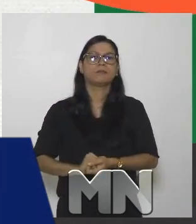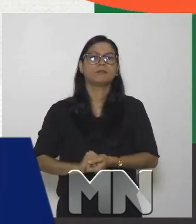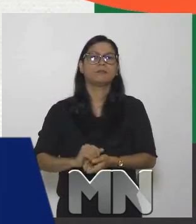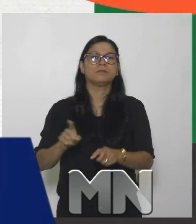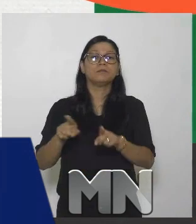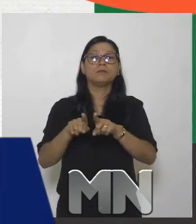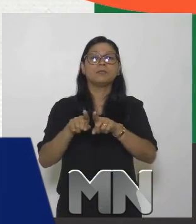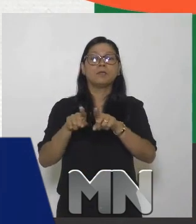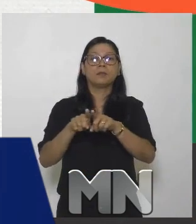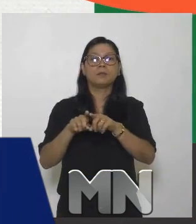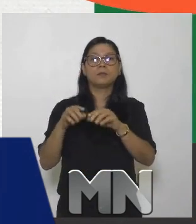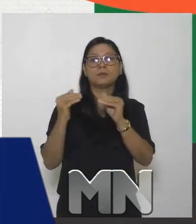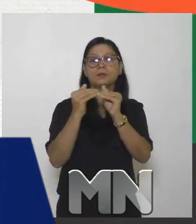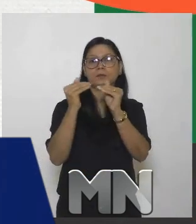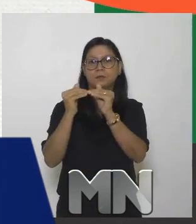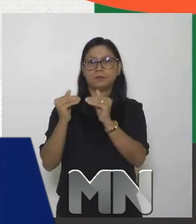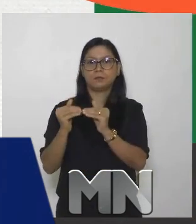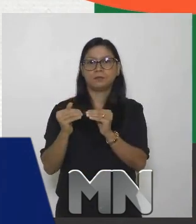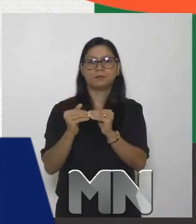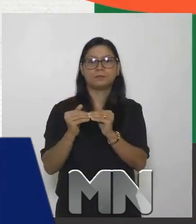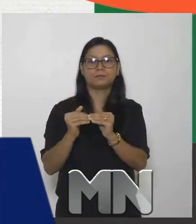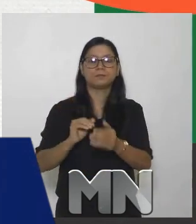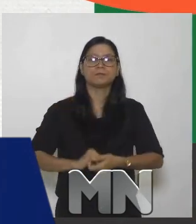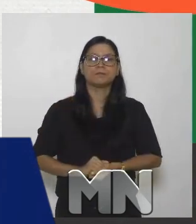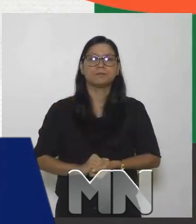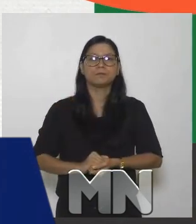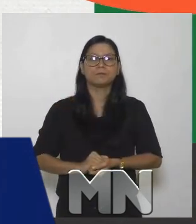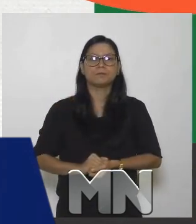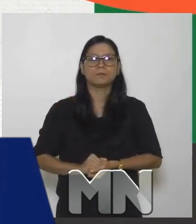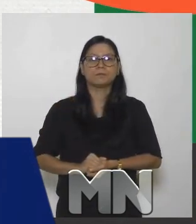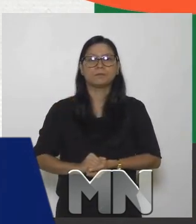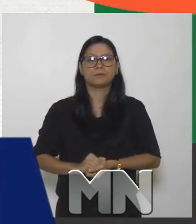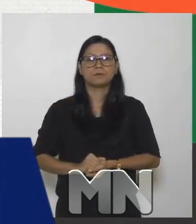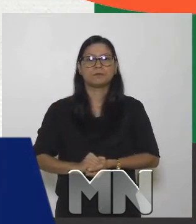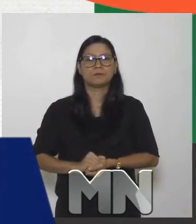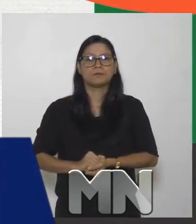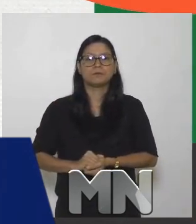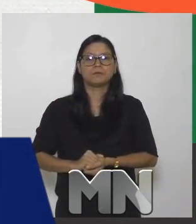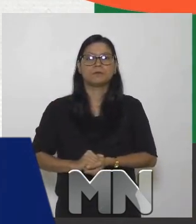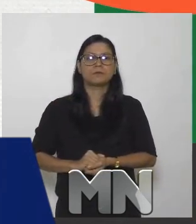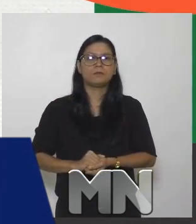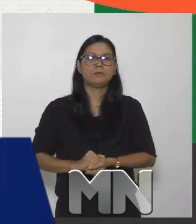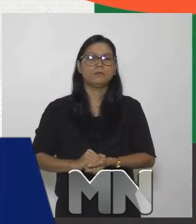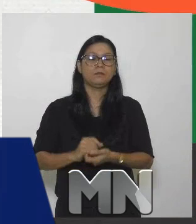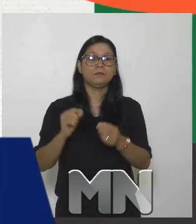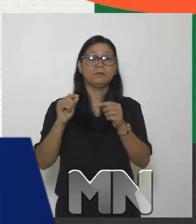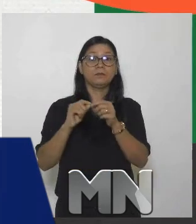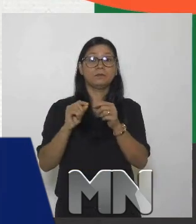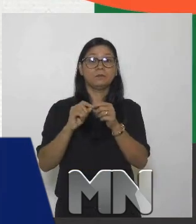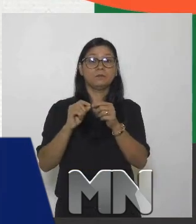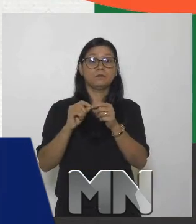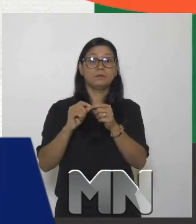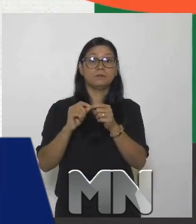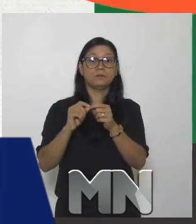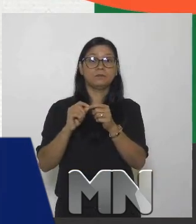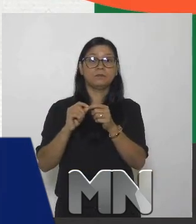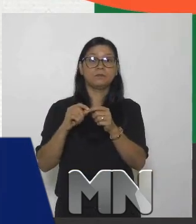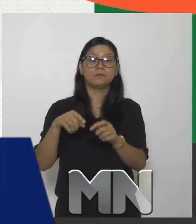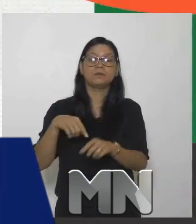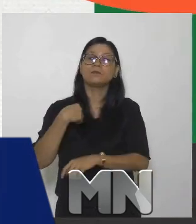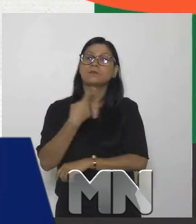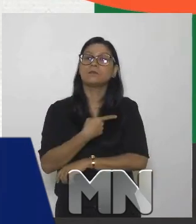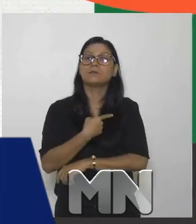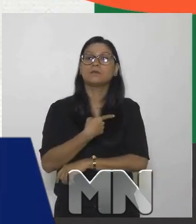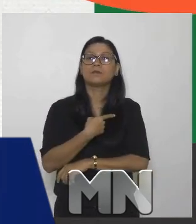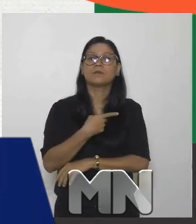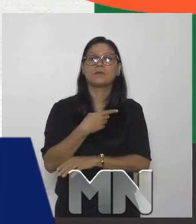completamente comprometida. Ou seja, vai haver um trabalho contínuo, mês a mês, de monitoramento e conservação de